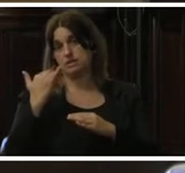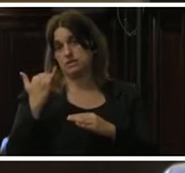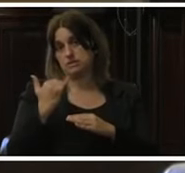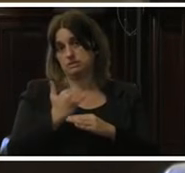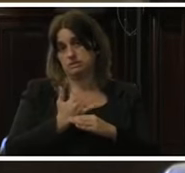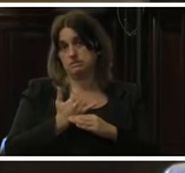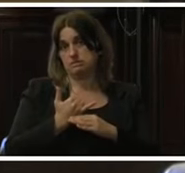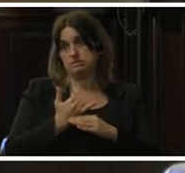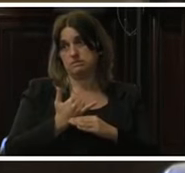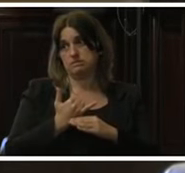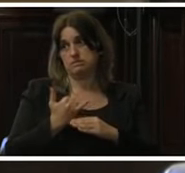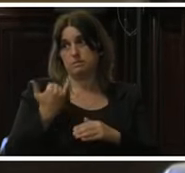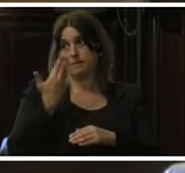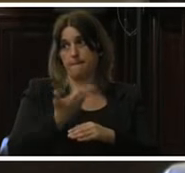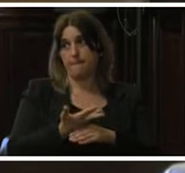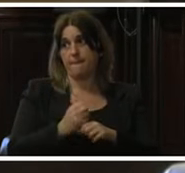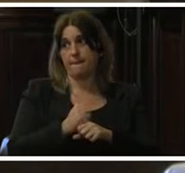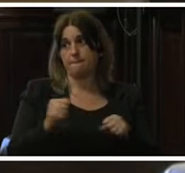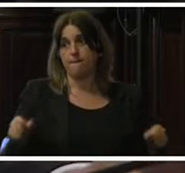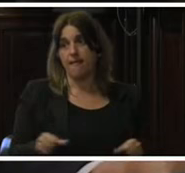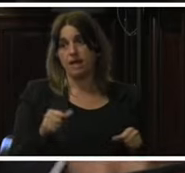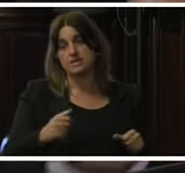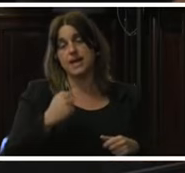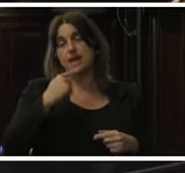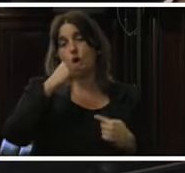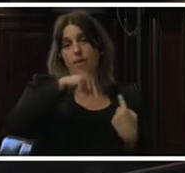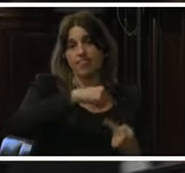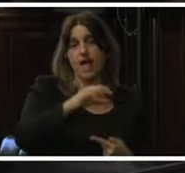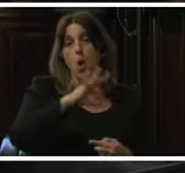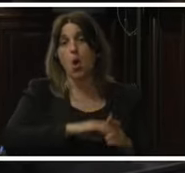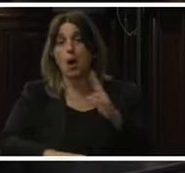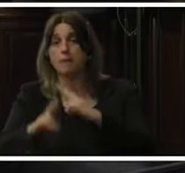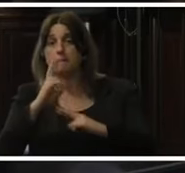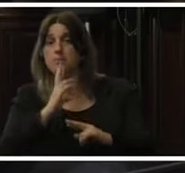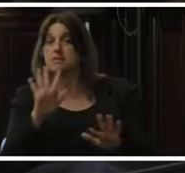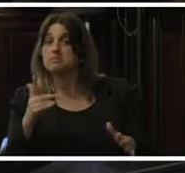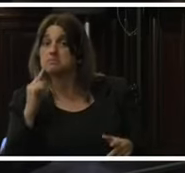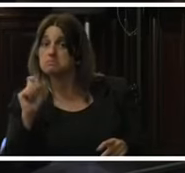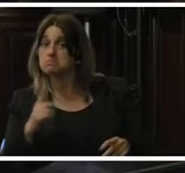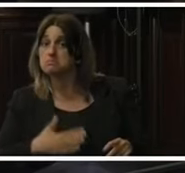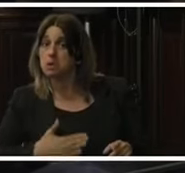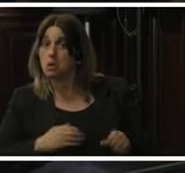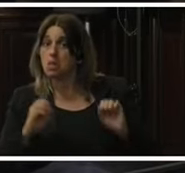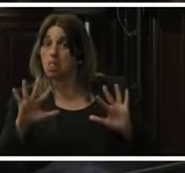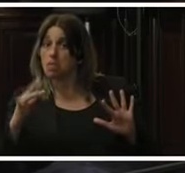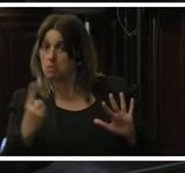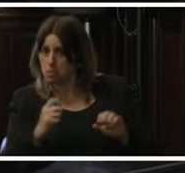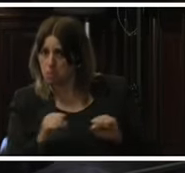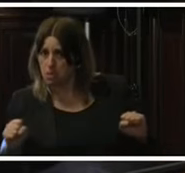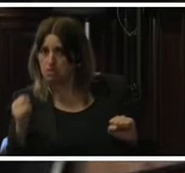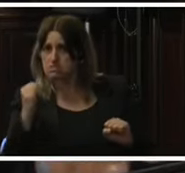funcionárias para que podem fazer comentários e respostas que parecem minutos podiam bastar